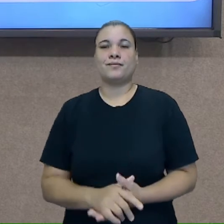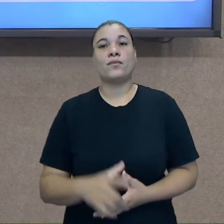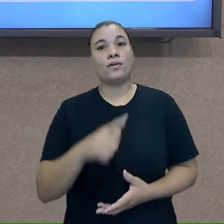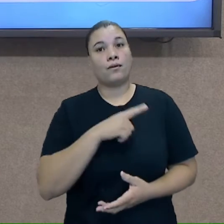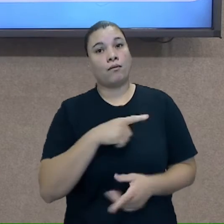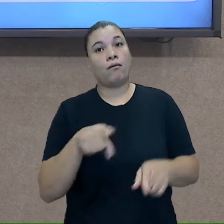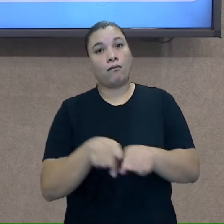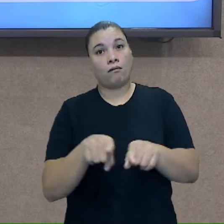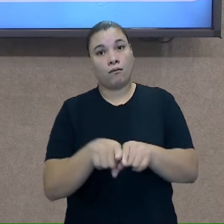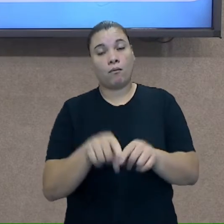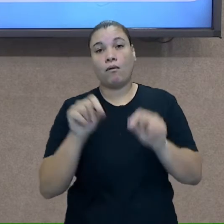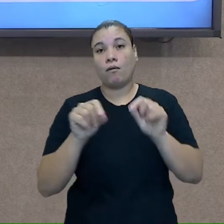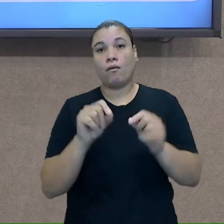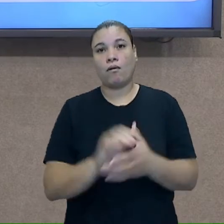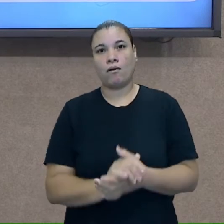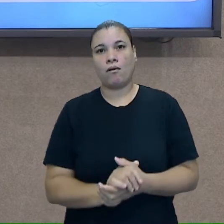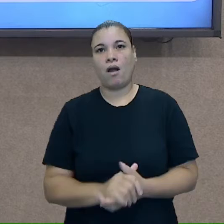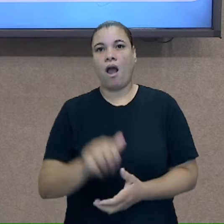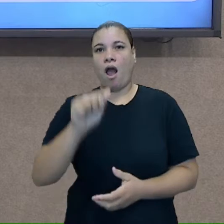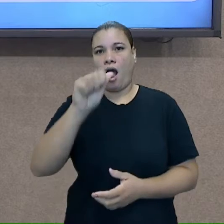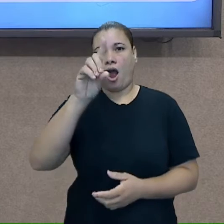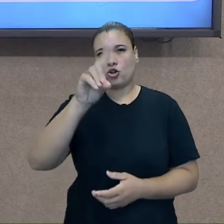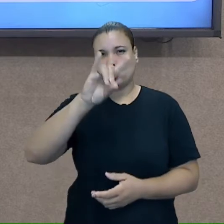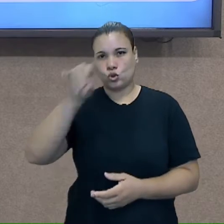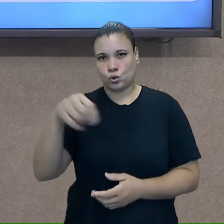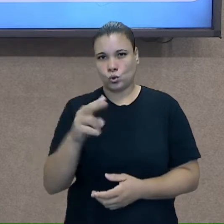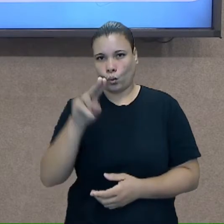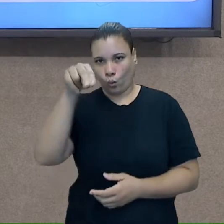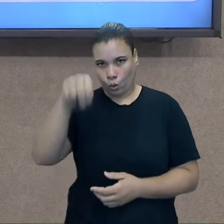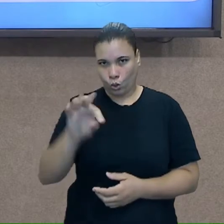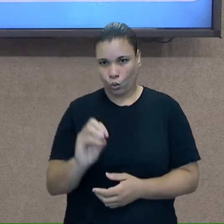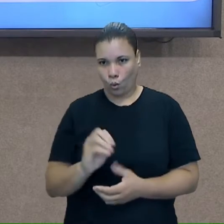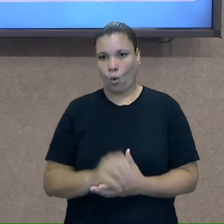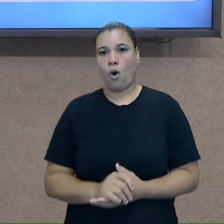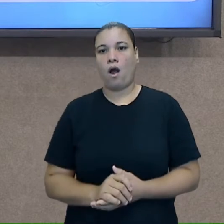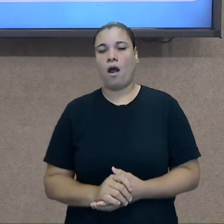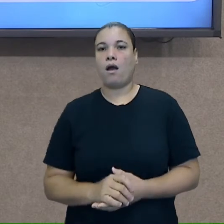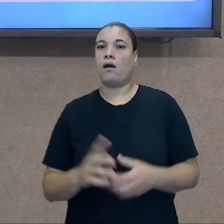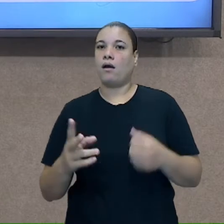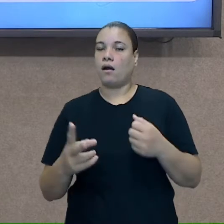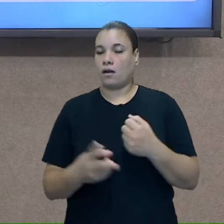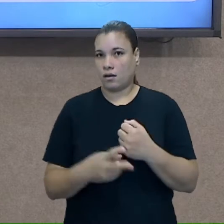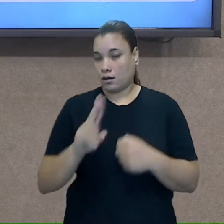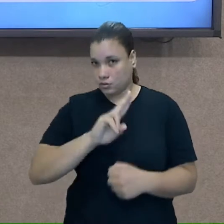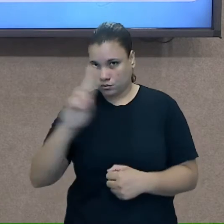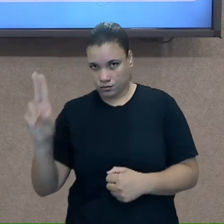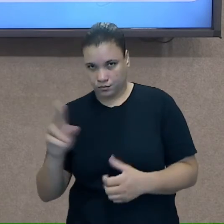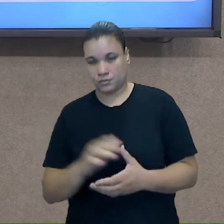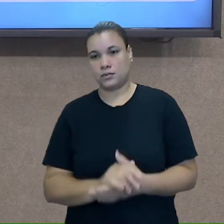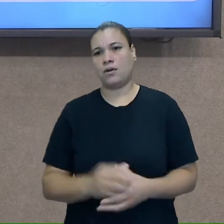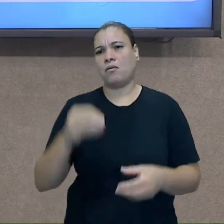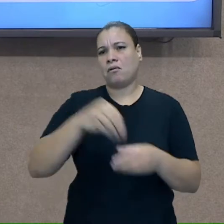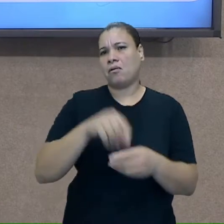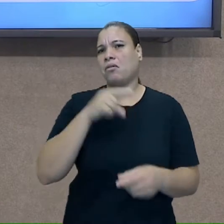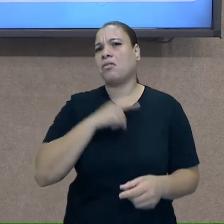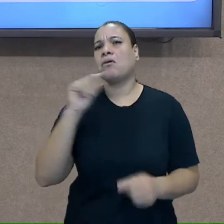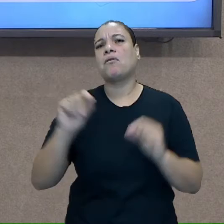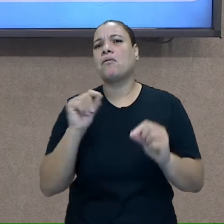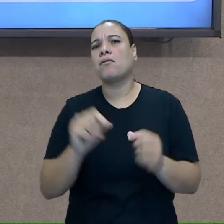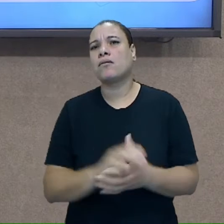e vocativo. O sujeito, ele é um termo, que está na